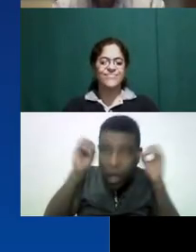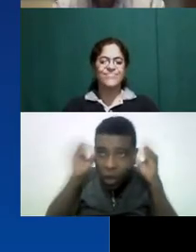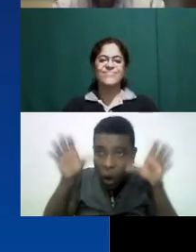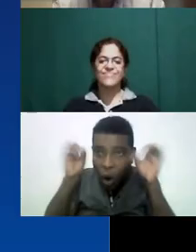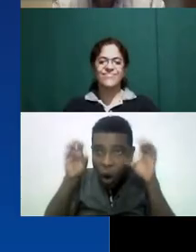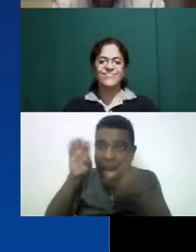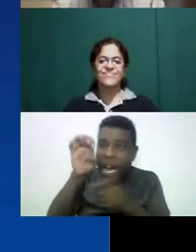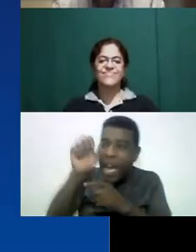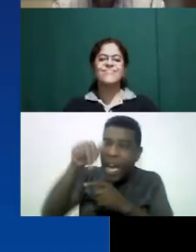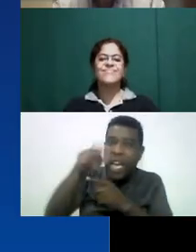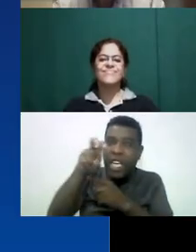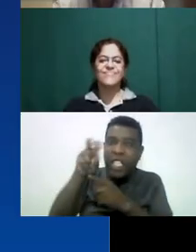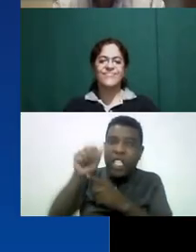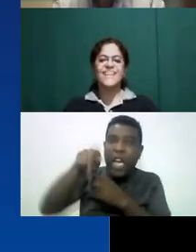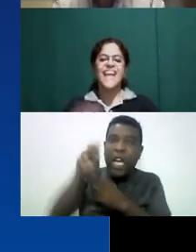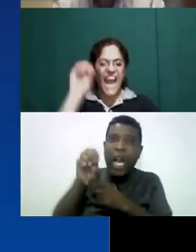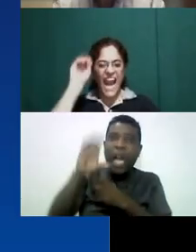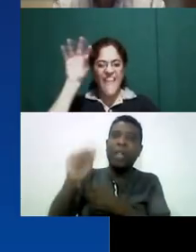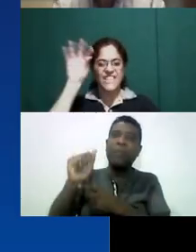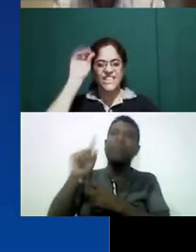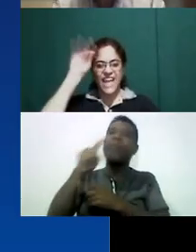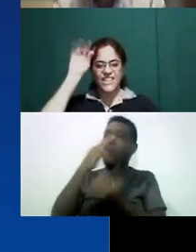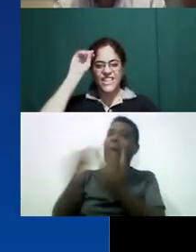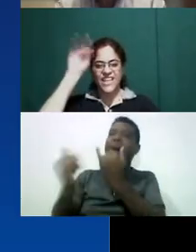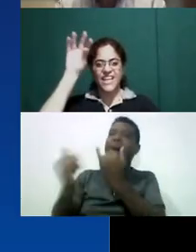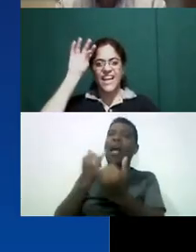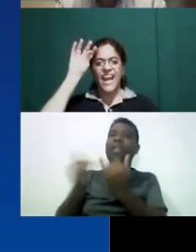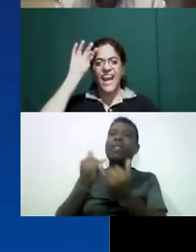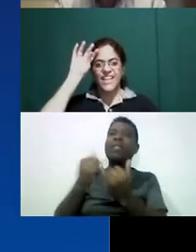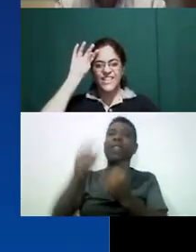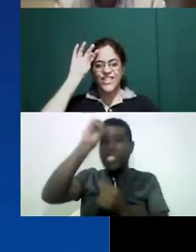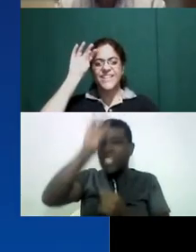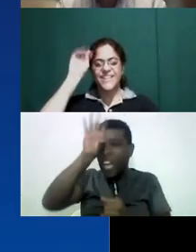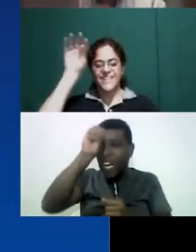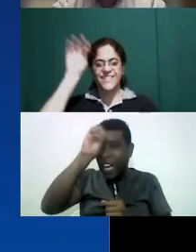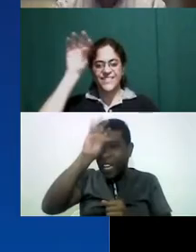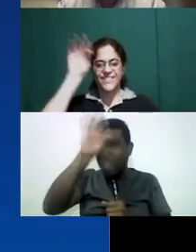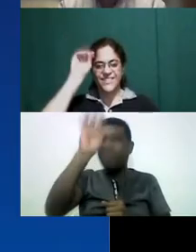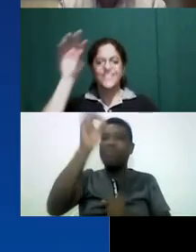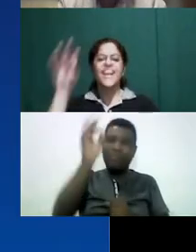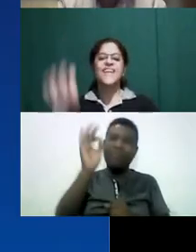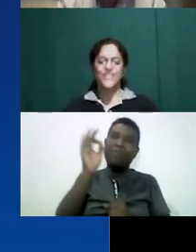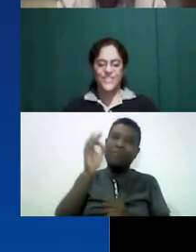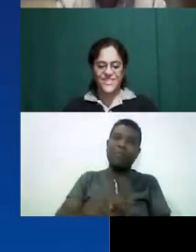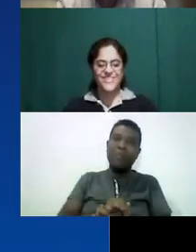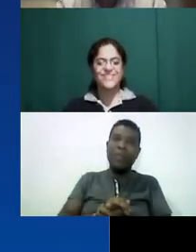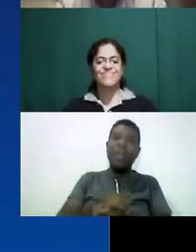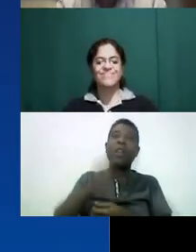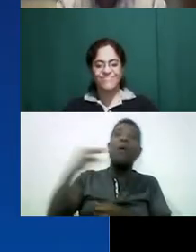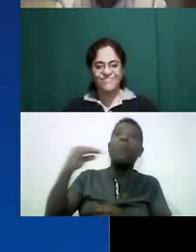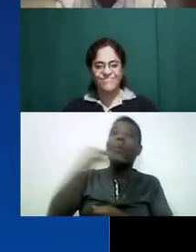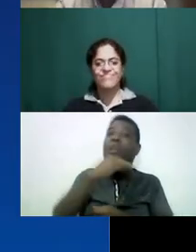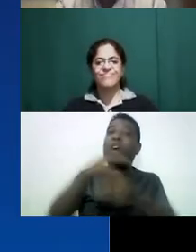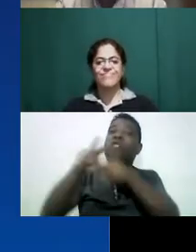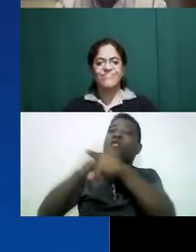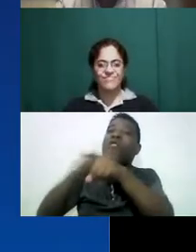E músculos, então, extensores da coluna cervical. E os suborbitais. Então, todos esses músculos fazem parte,